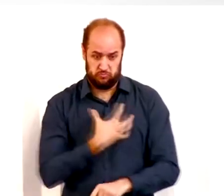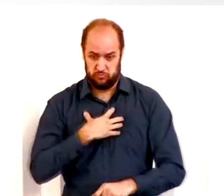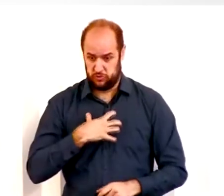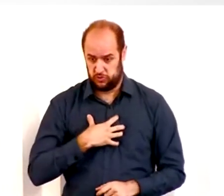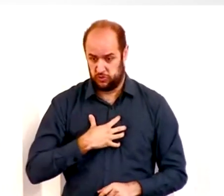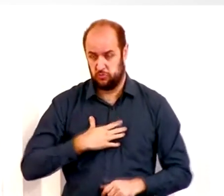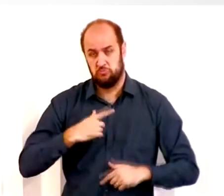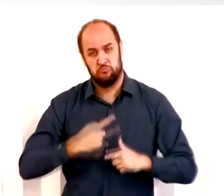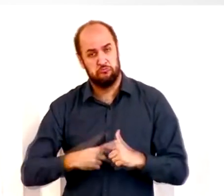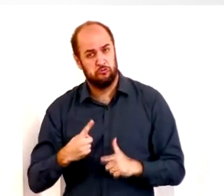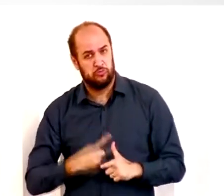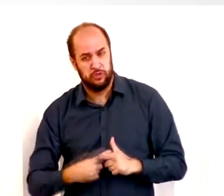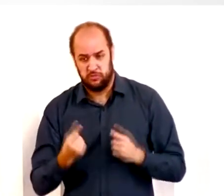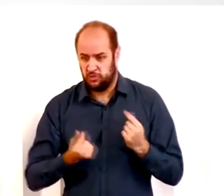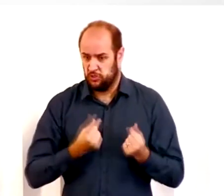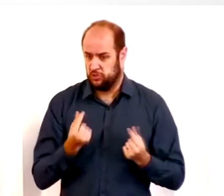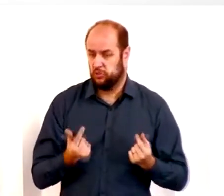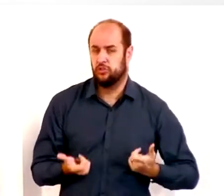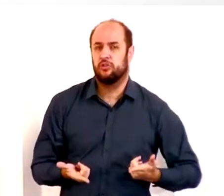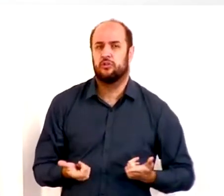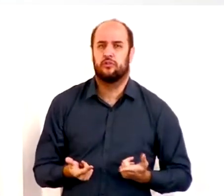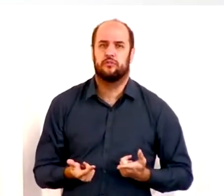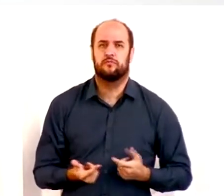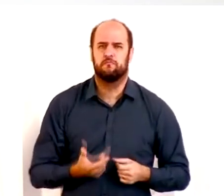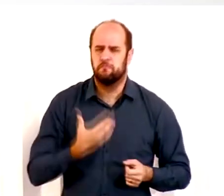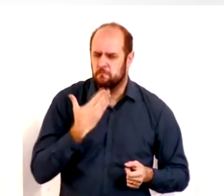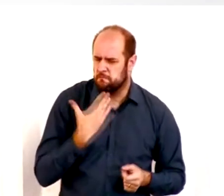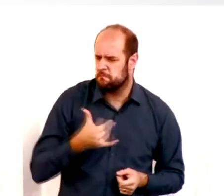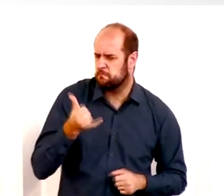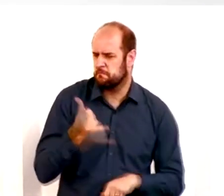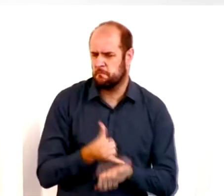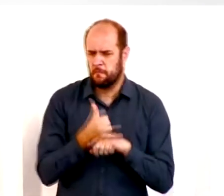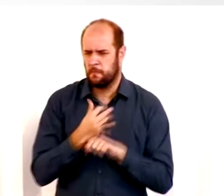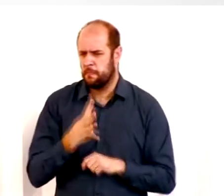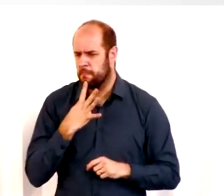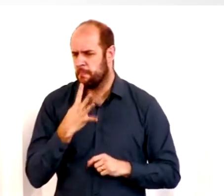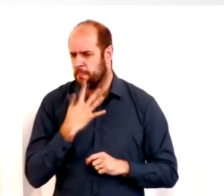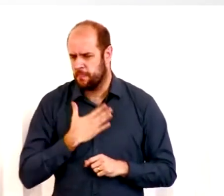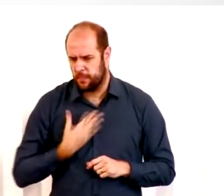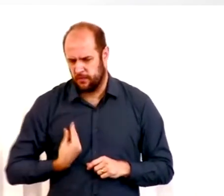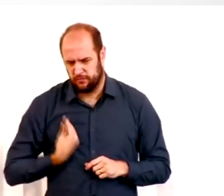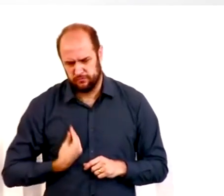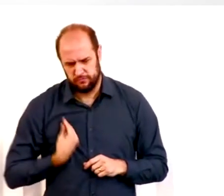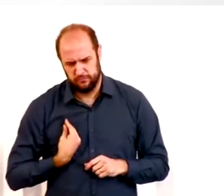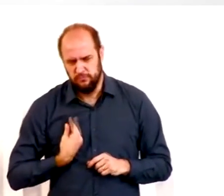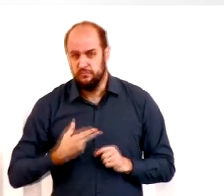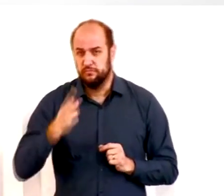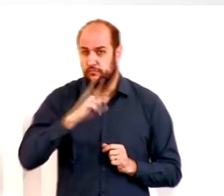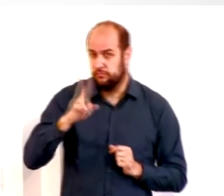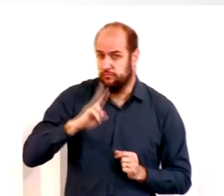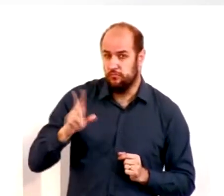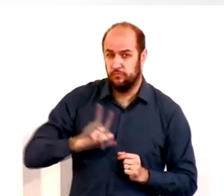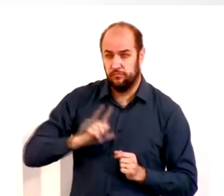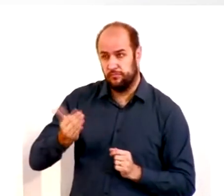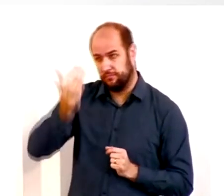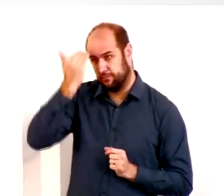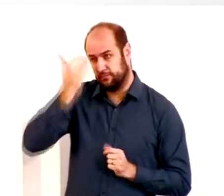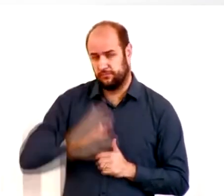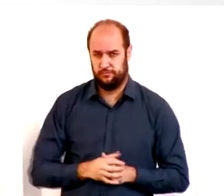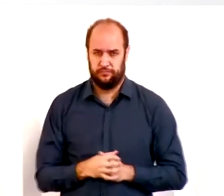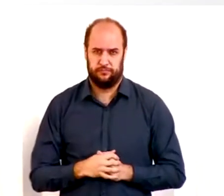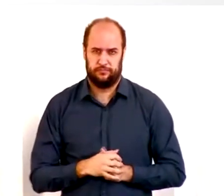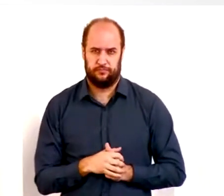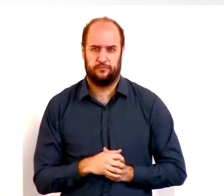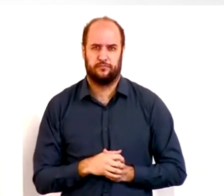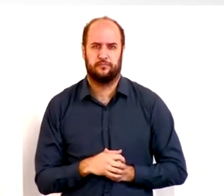dificuldade financeira. Os melhores líderes que eu conheci na minha vida são os que têm nomes na sua cabeça. São os que